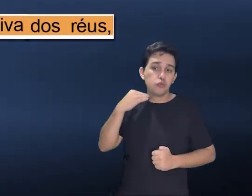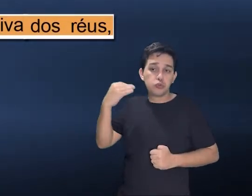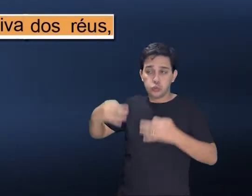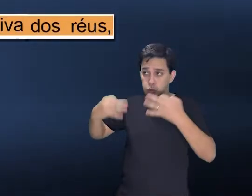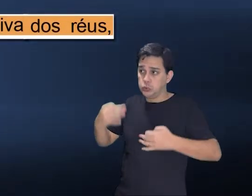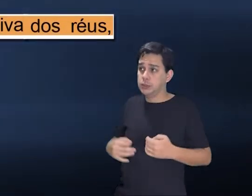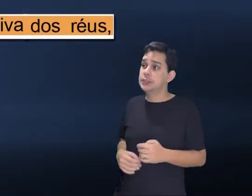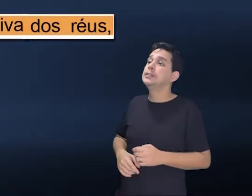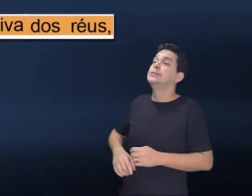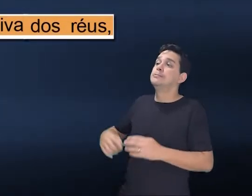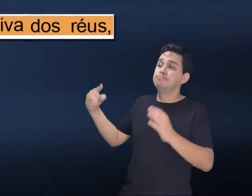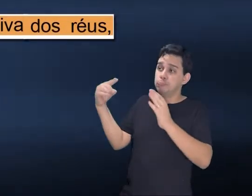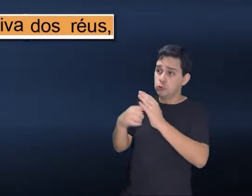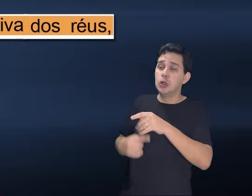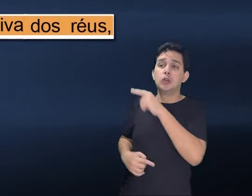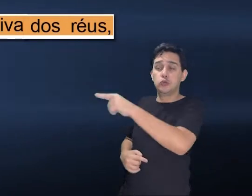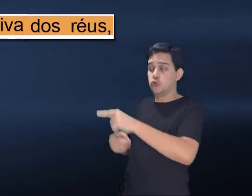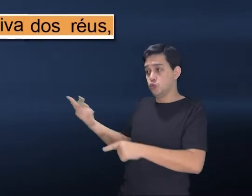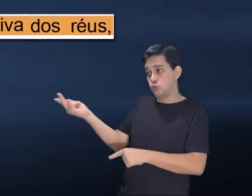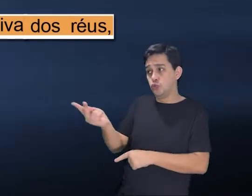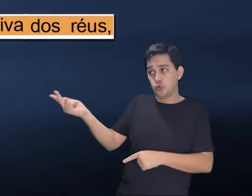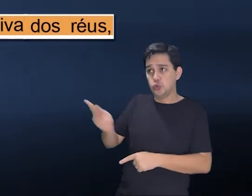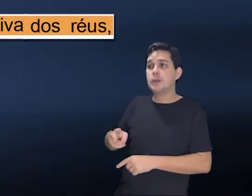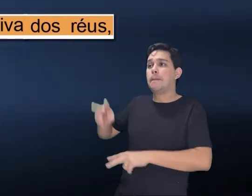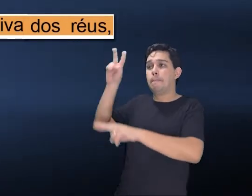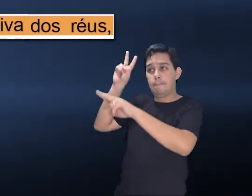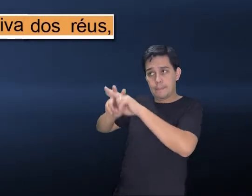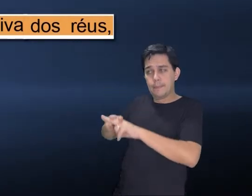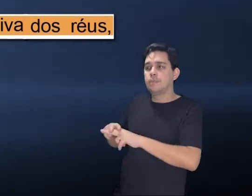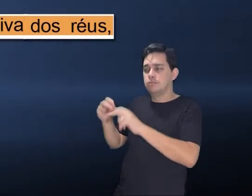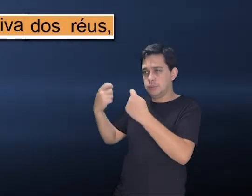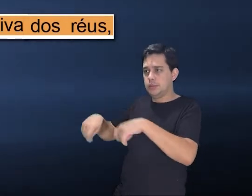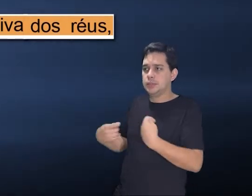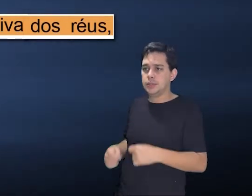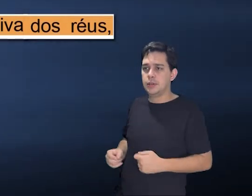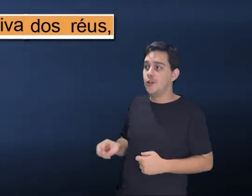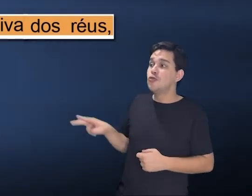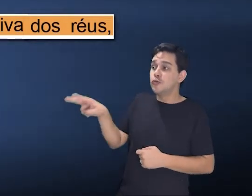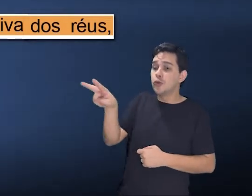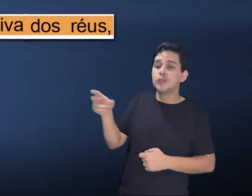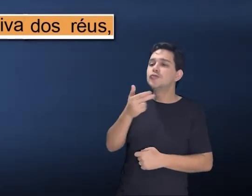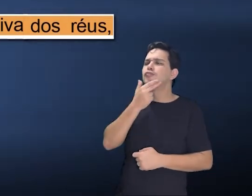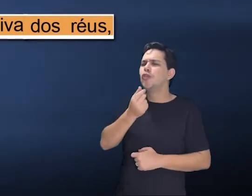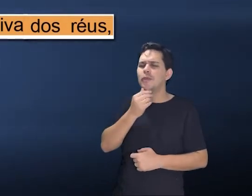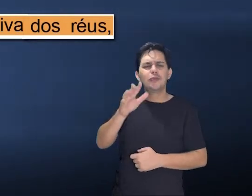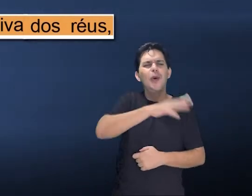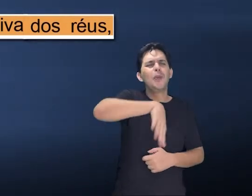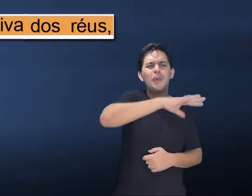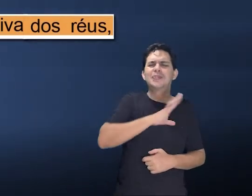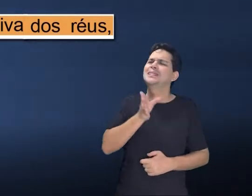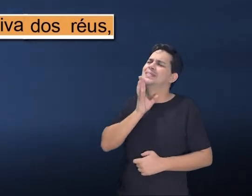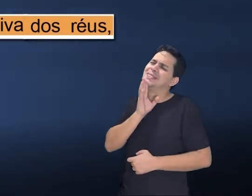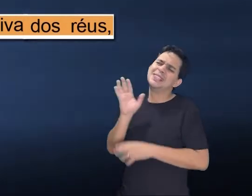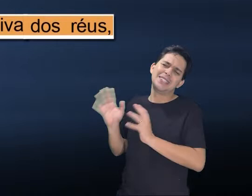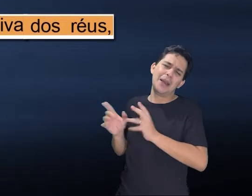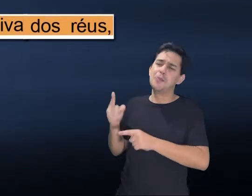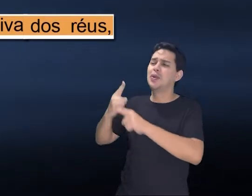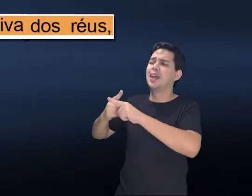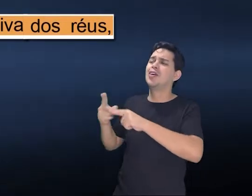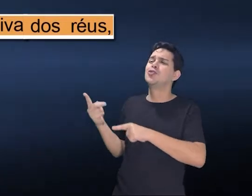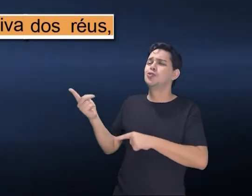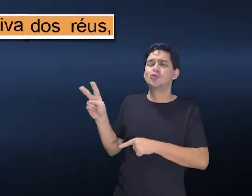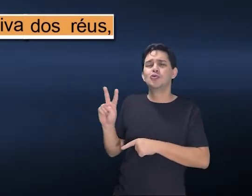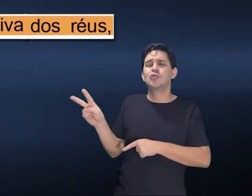Na verdade, foram 2 homens, conhecidos pelo grande envolvimento do tráfico ali na comunidade do Barroso, aqui em Teresópolis, e também uma